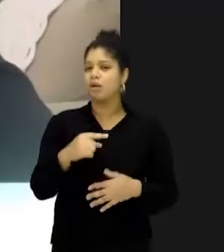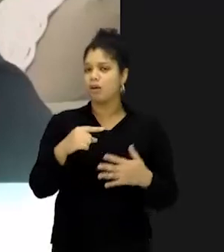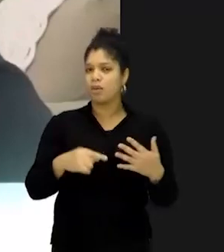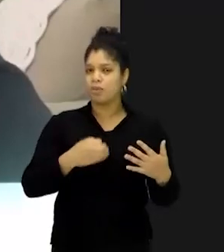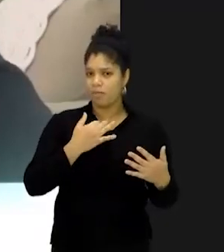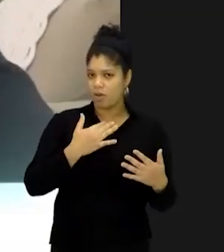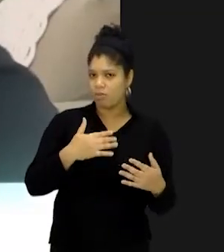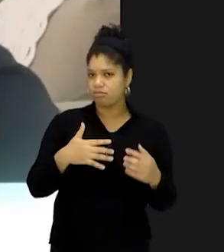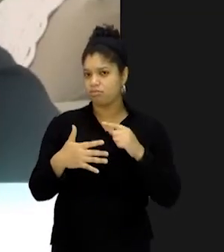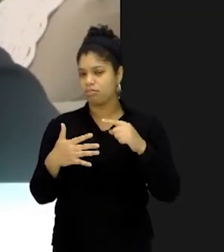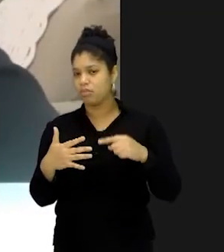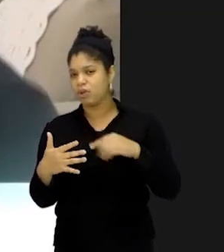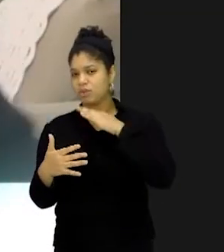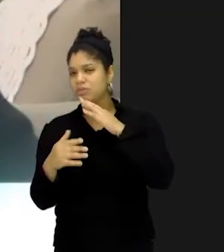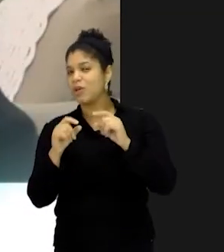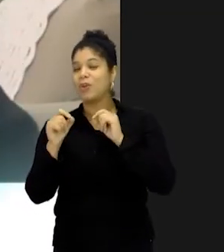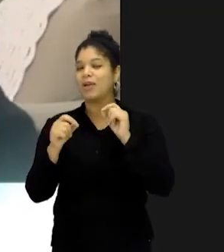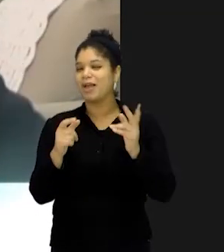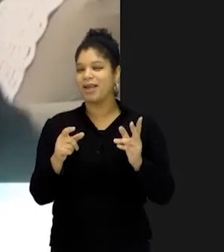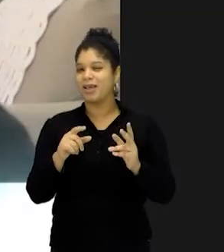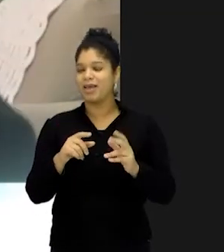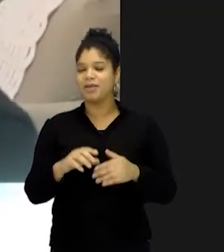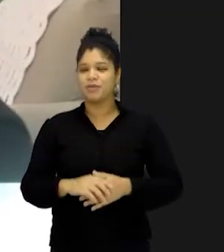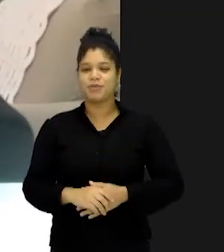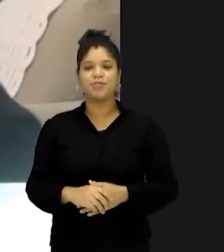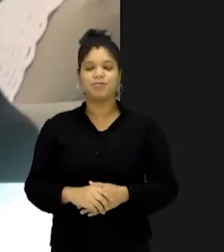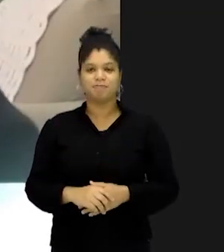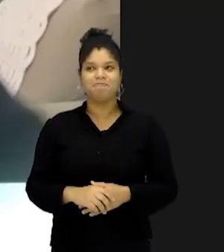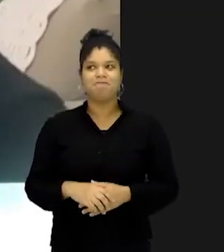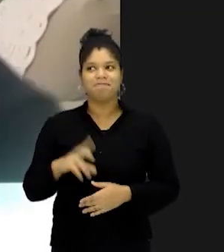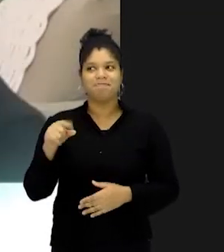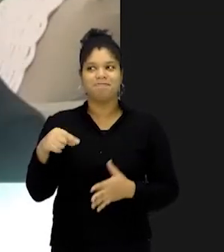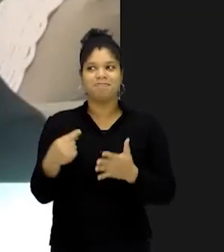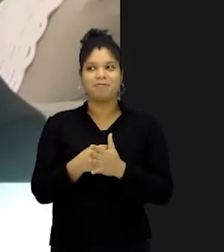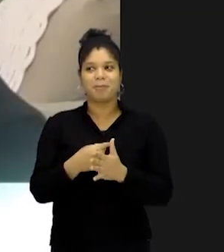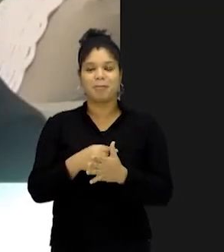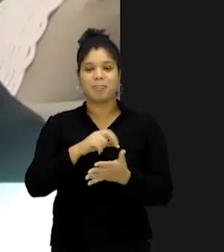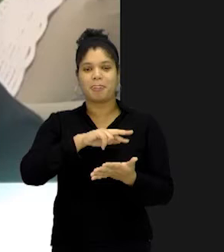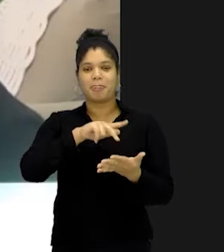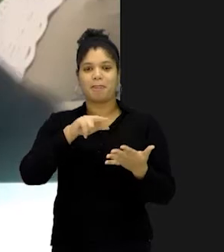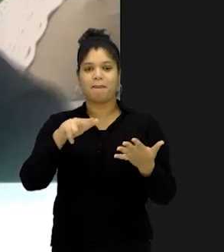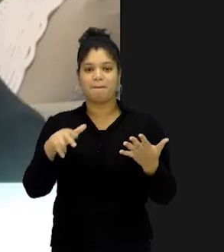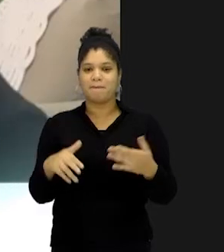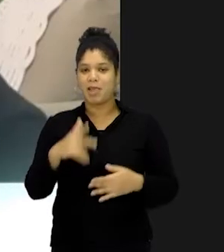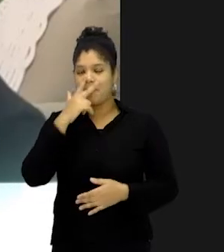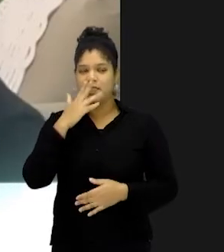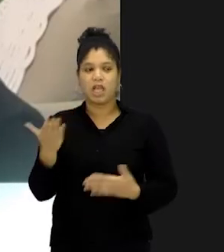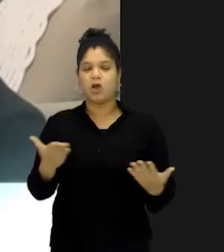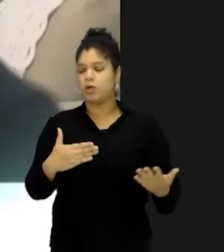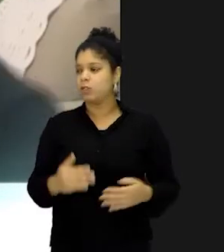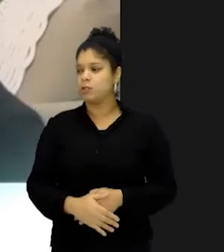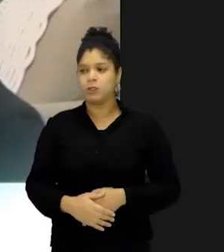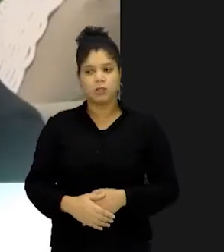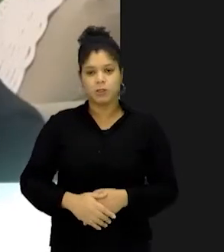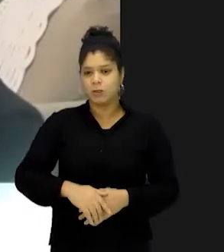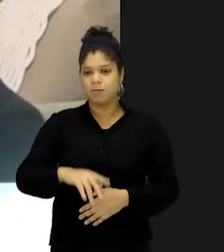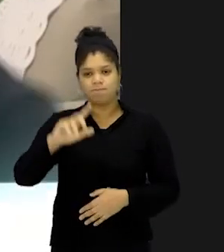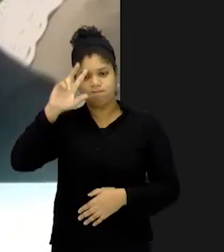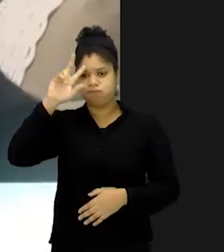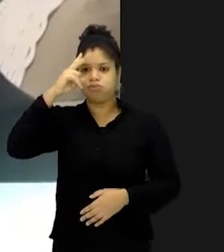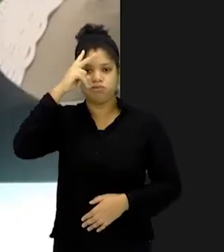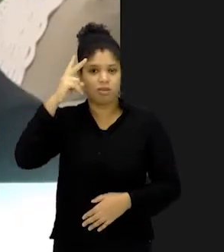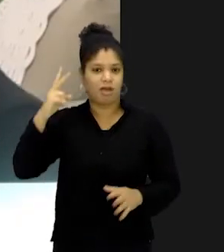É uma pergunta meio capciosa, porque ainda mais hoje, né? Hoje eu estou meio revoltado, porque eu tive que